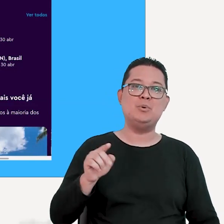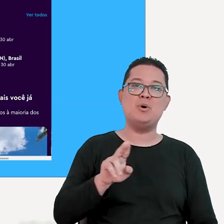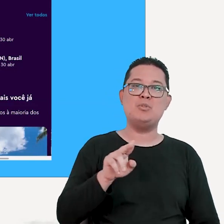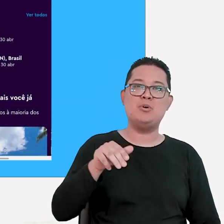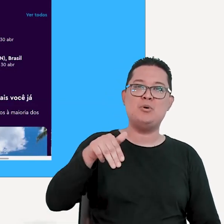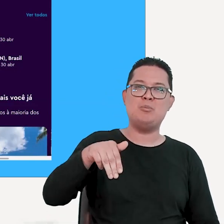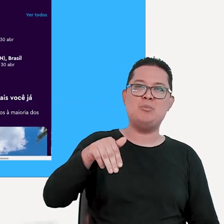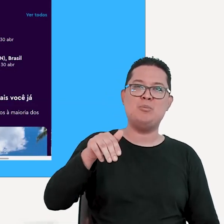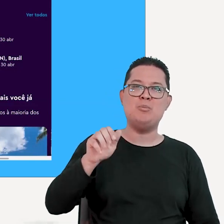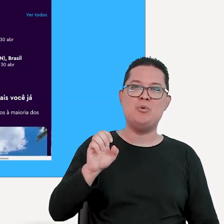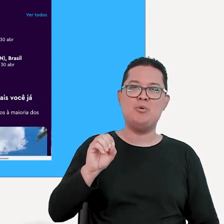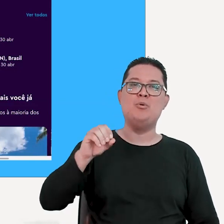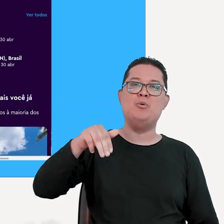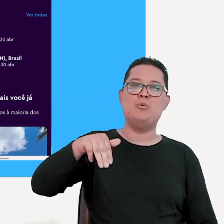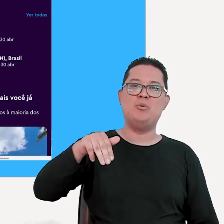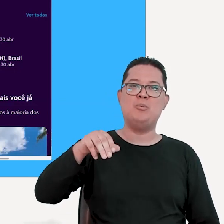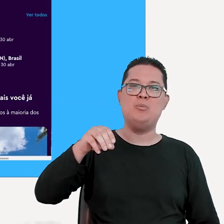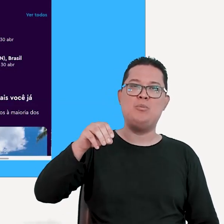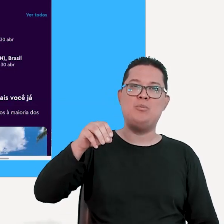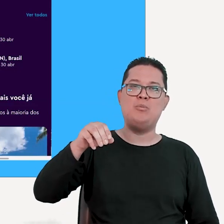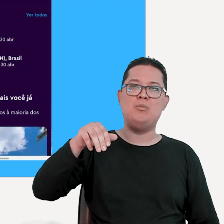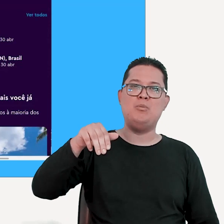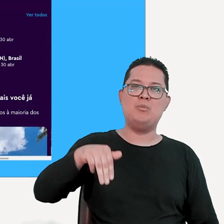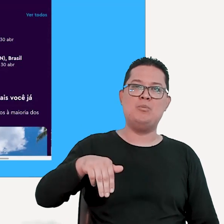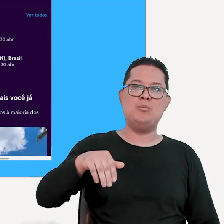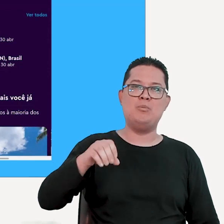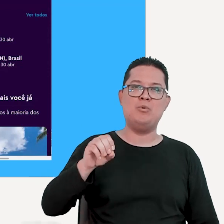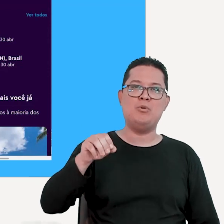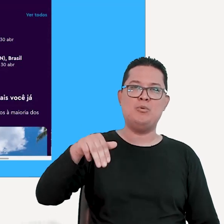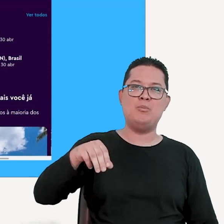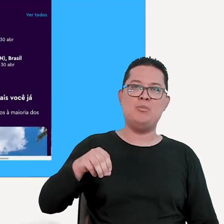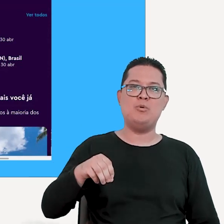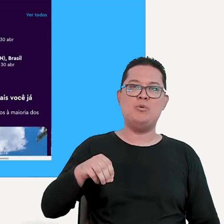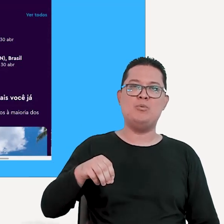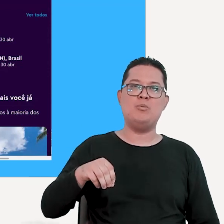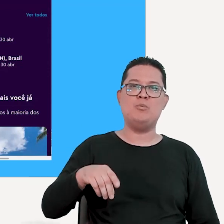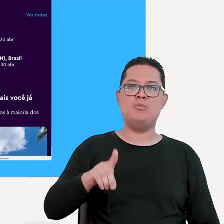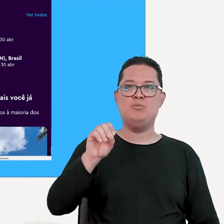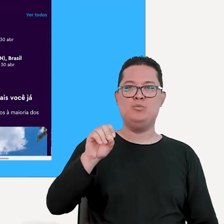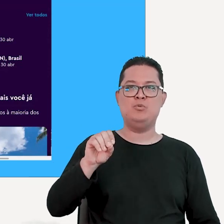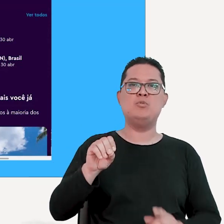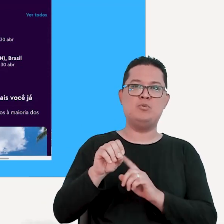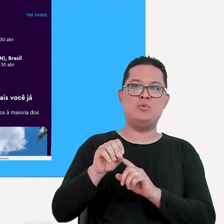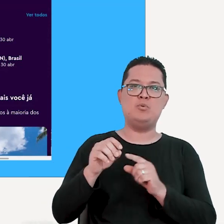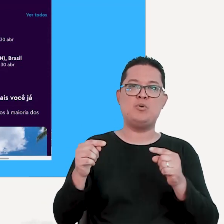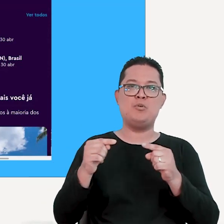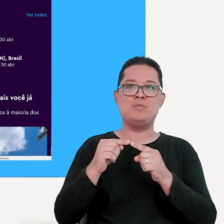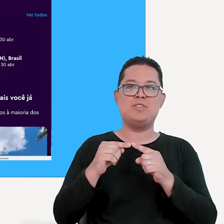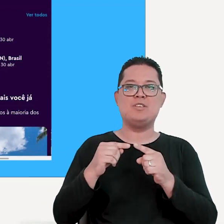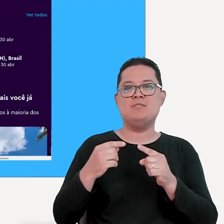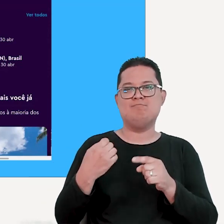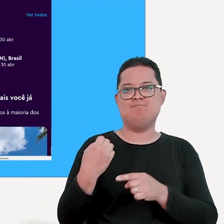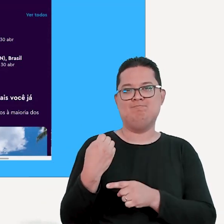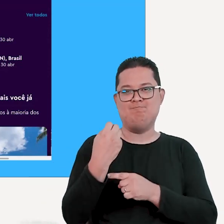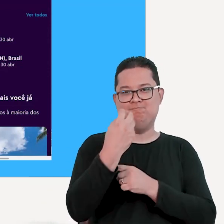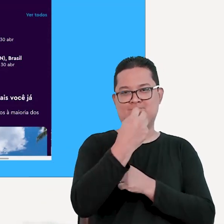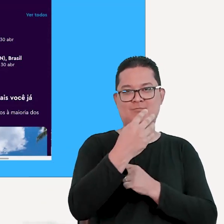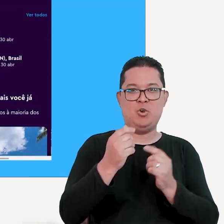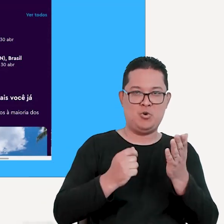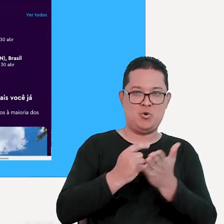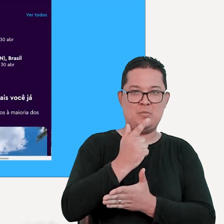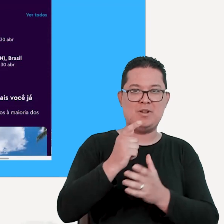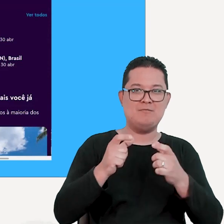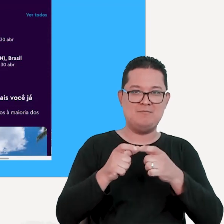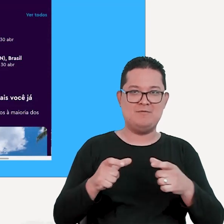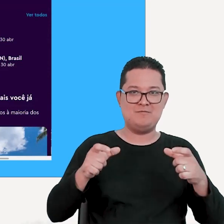de buscas de passagens aéreas, e o que eu quero trazer aqui é também um exemplo do gênero masculino, nessa tela